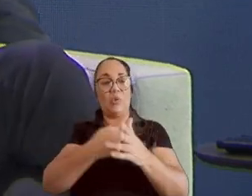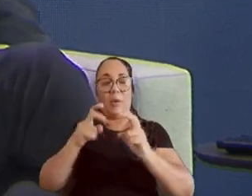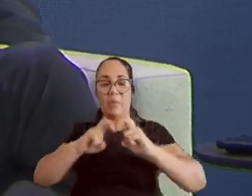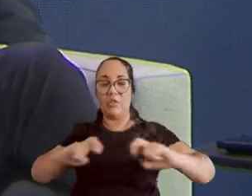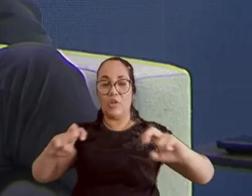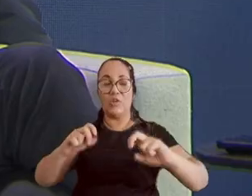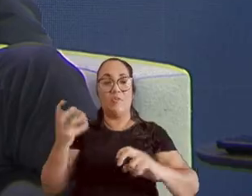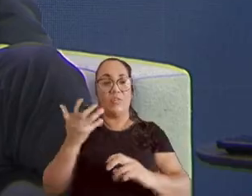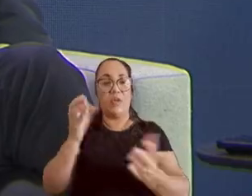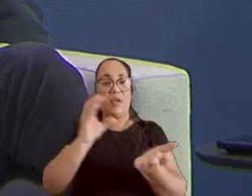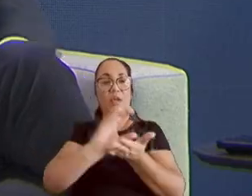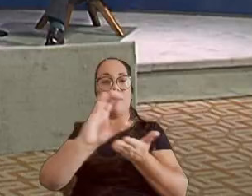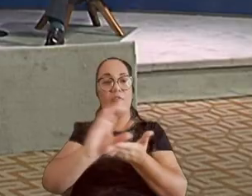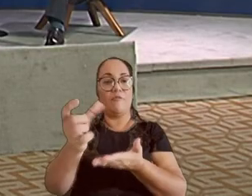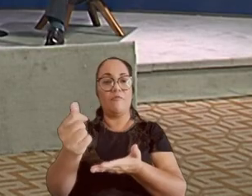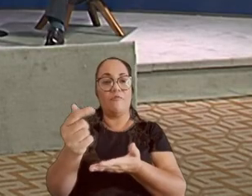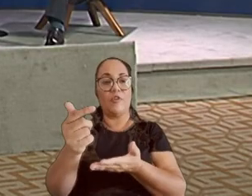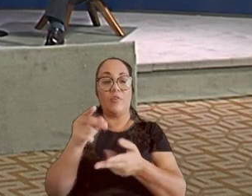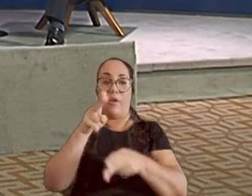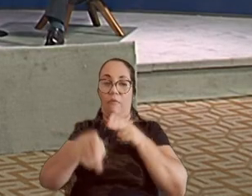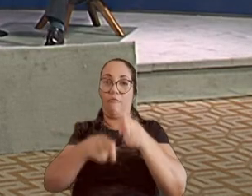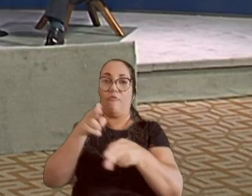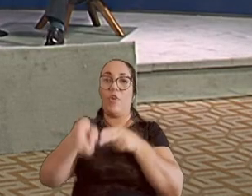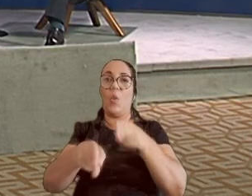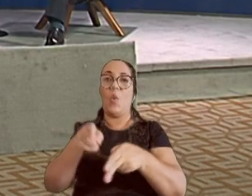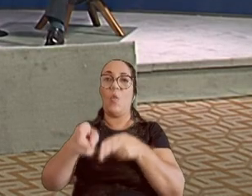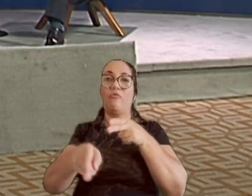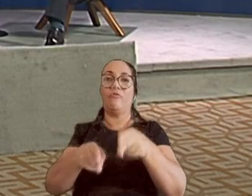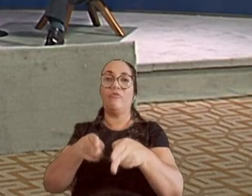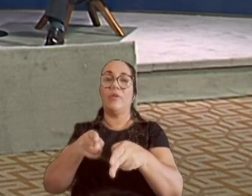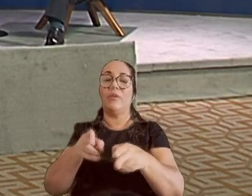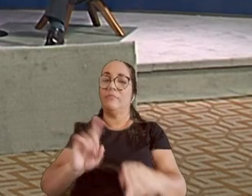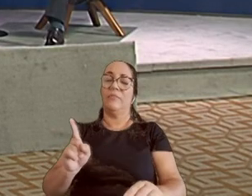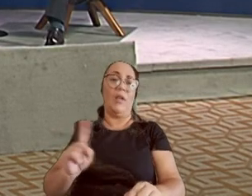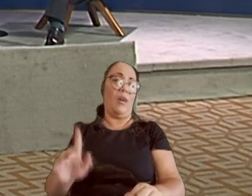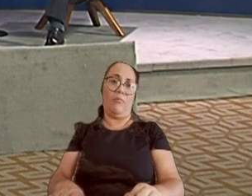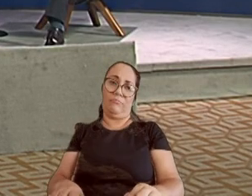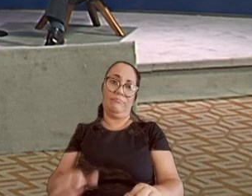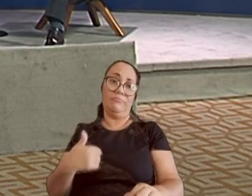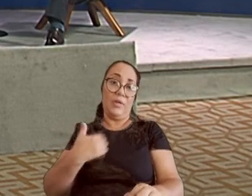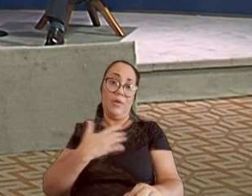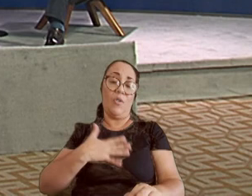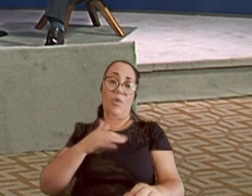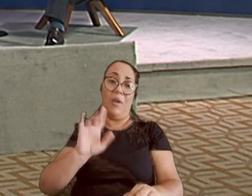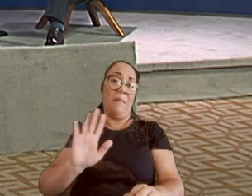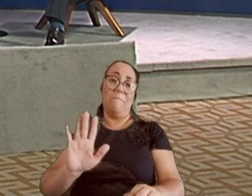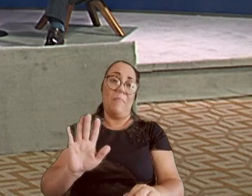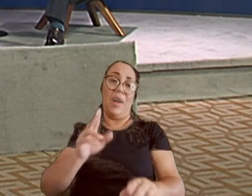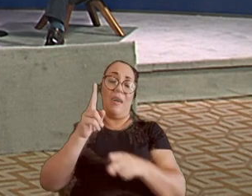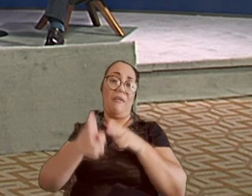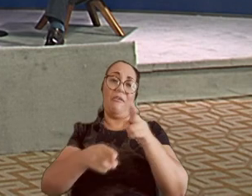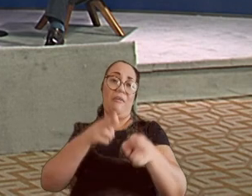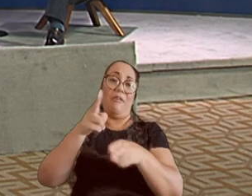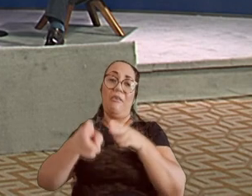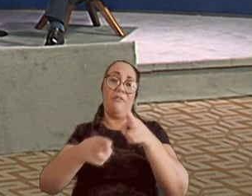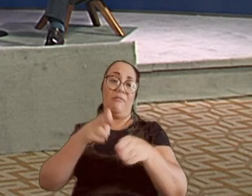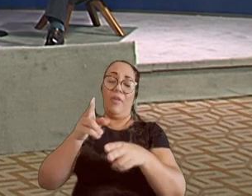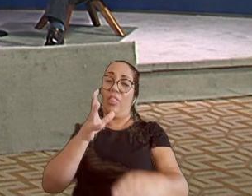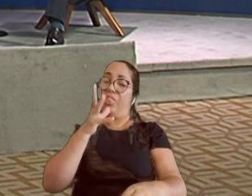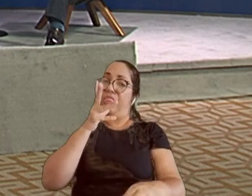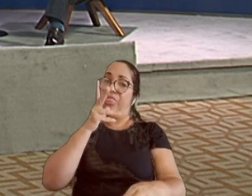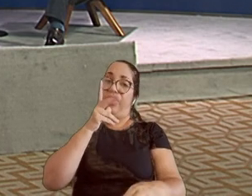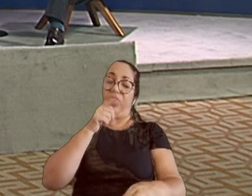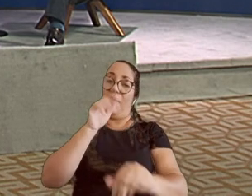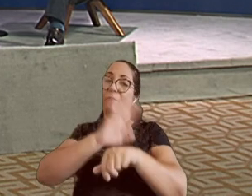ferrovia não né a gente adoraria mas não é o tipo de cheque não é o tipo do retorno nenhum tipo de prazo nem estrutura